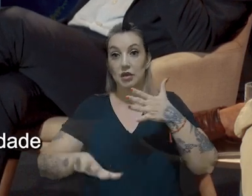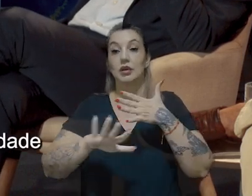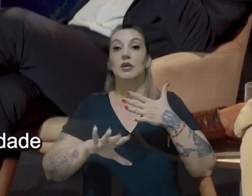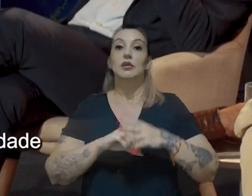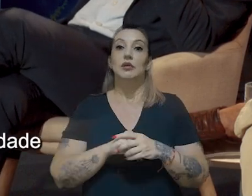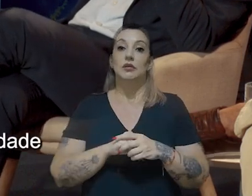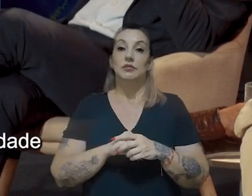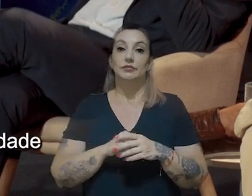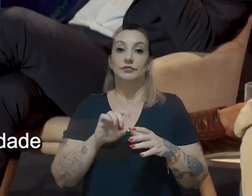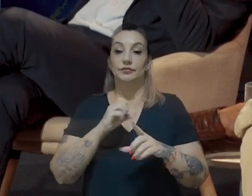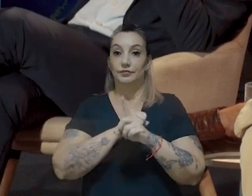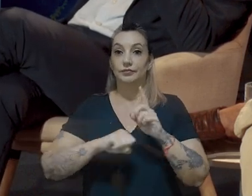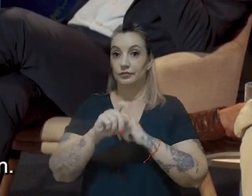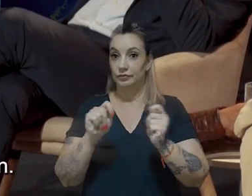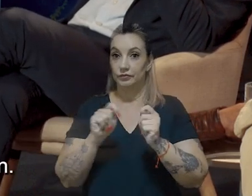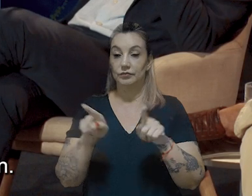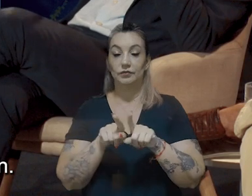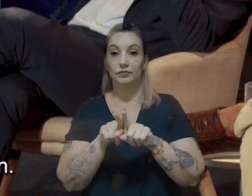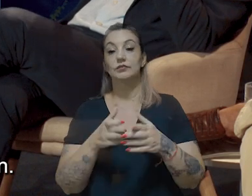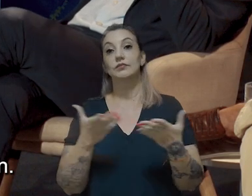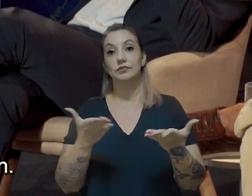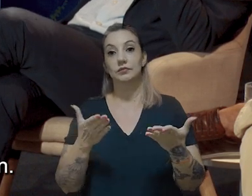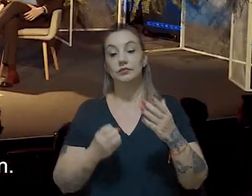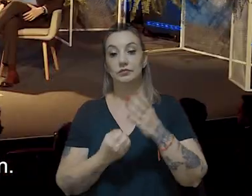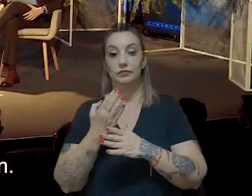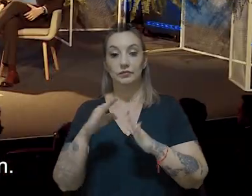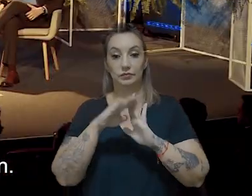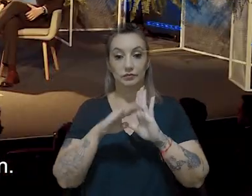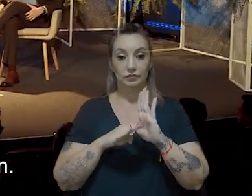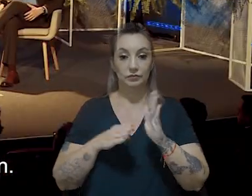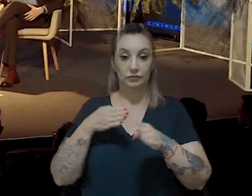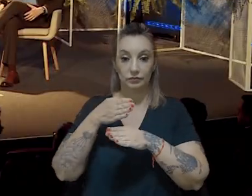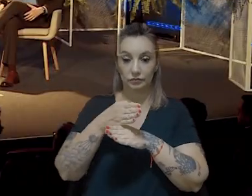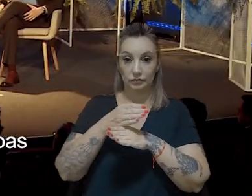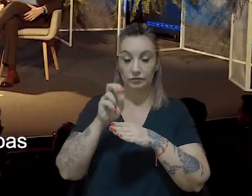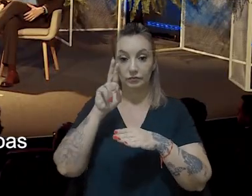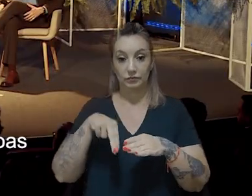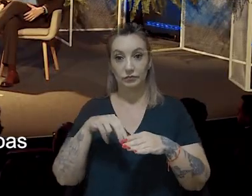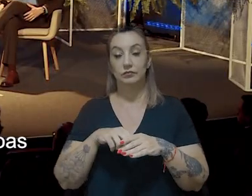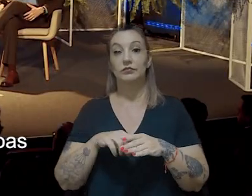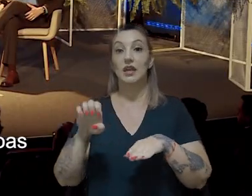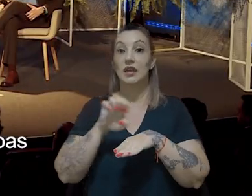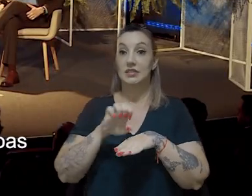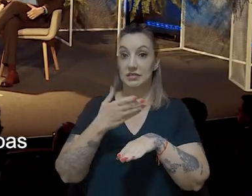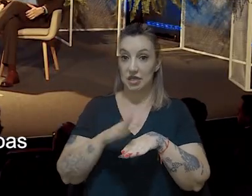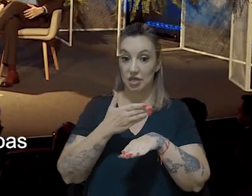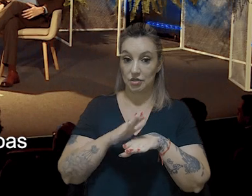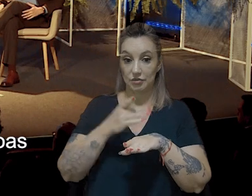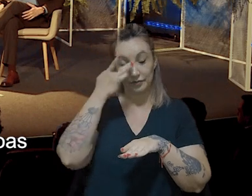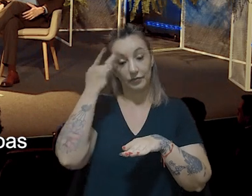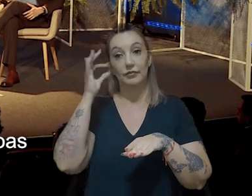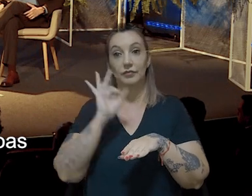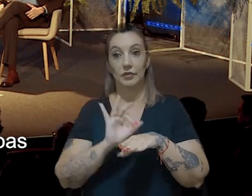vulnerabilidade socioeconômica né então hoje a gente montou os programas de entrada na aurem Os Estagiários são realmente